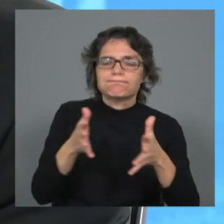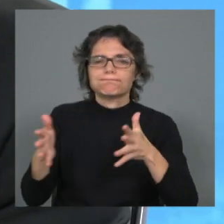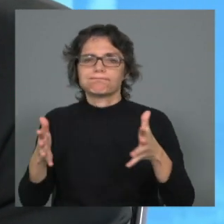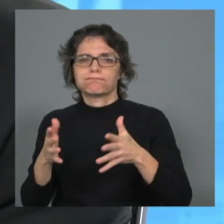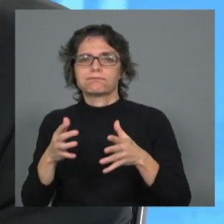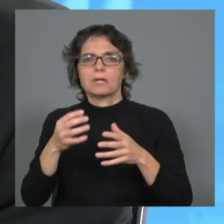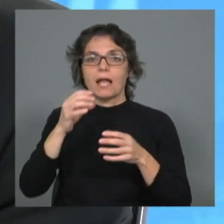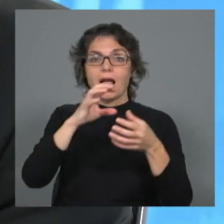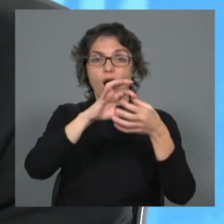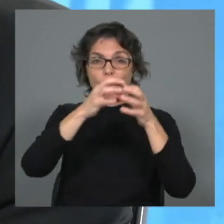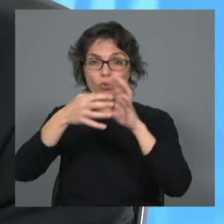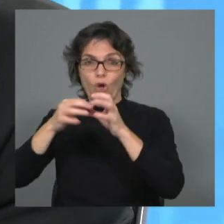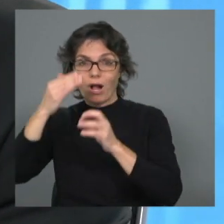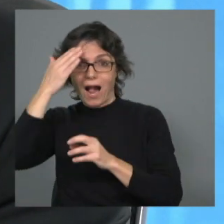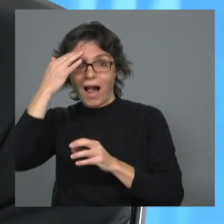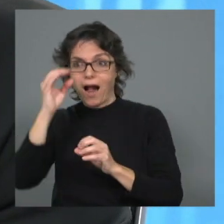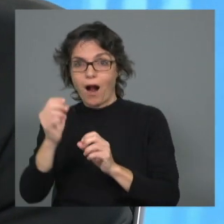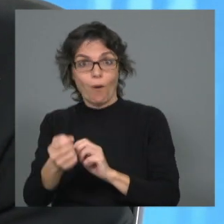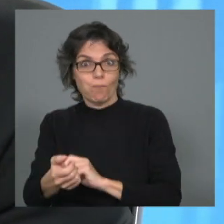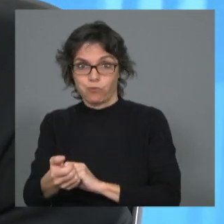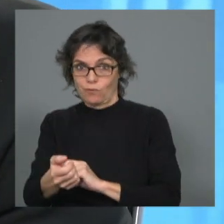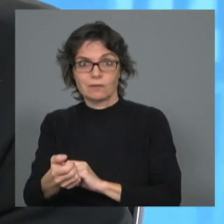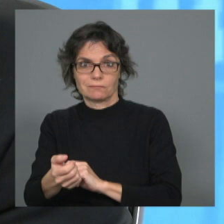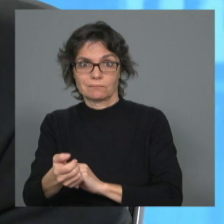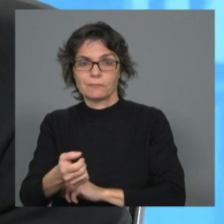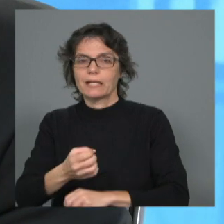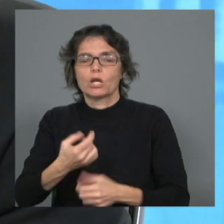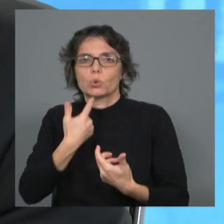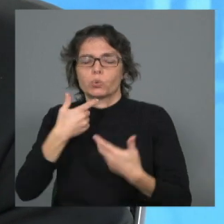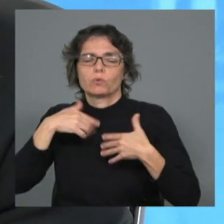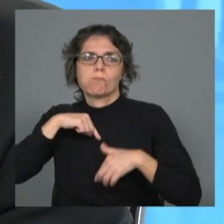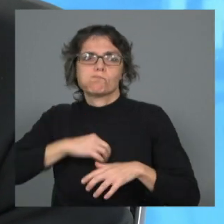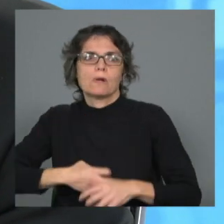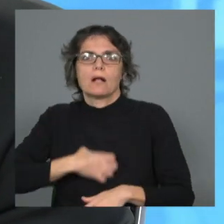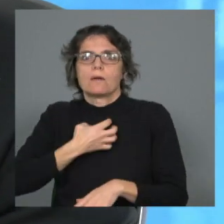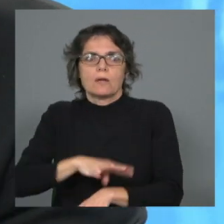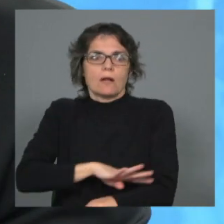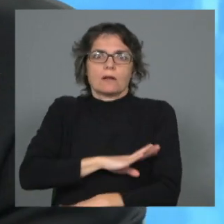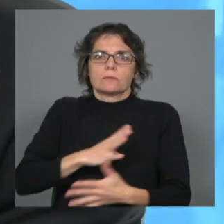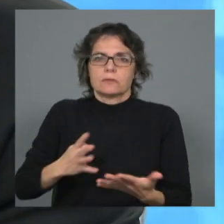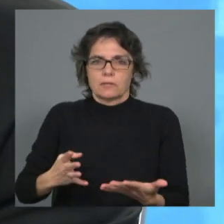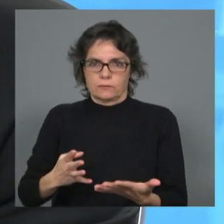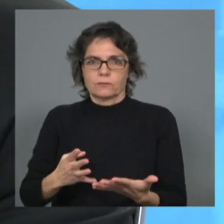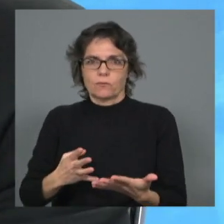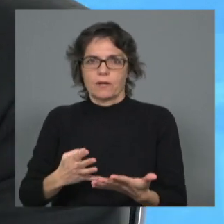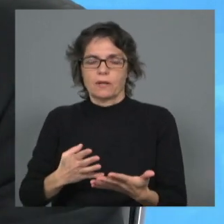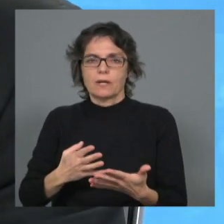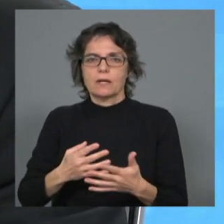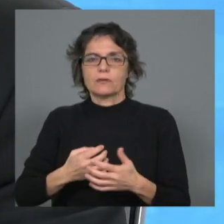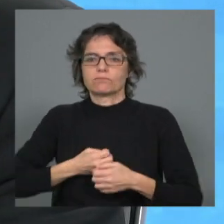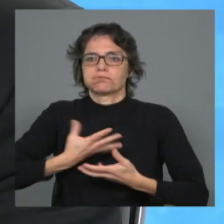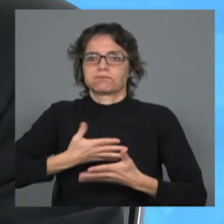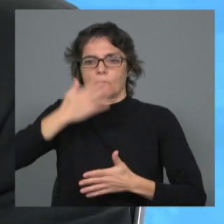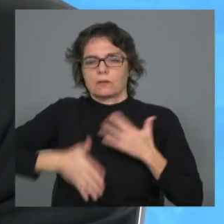razão. E falta por vezes a razão ao desporto. E é curioso ver pessoas